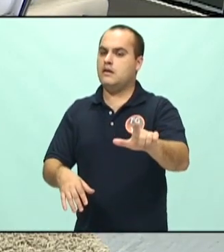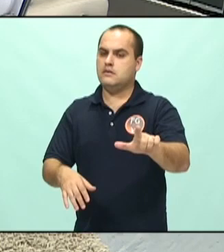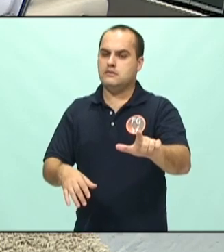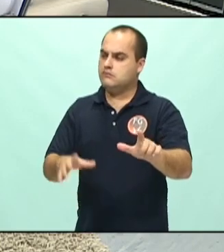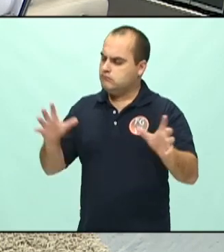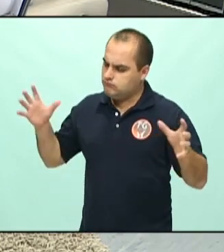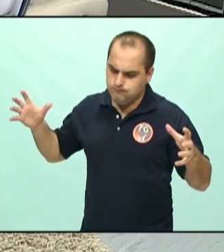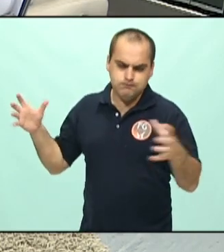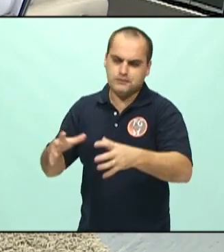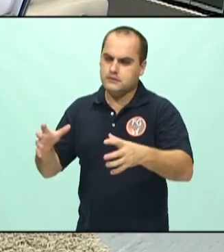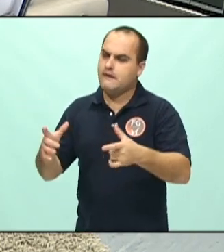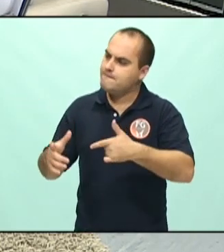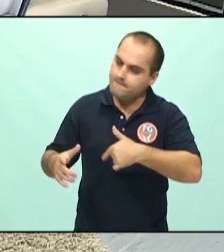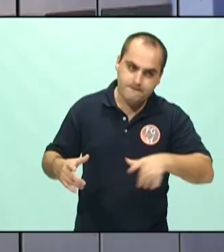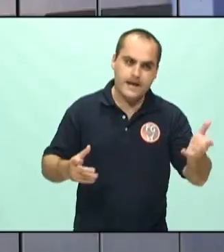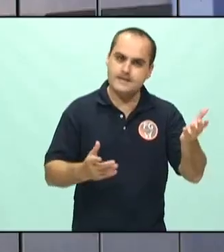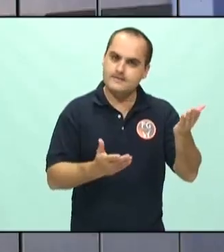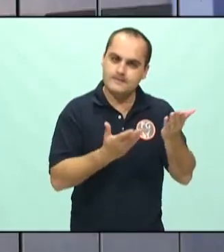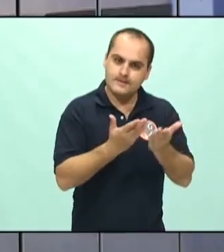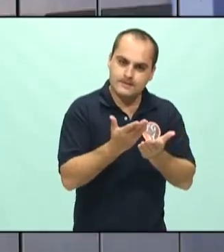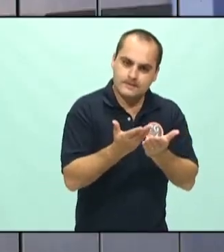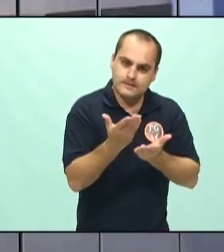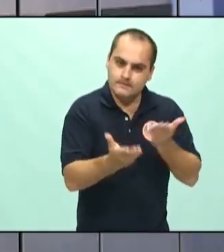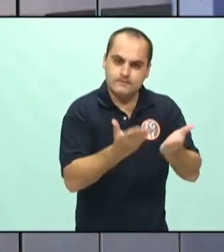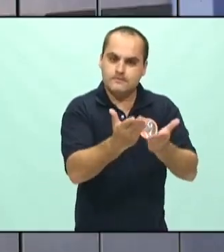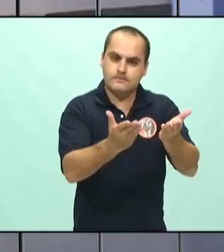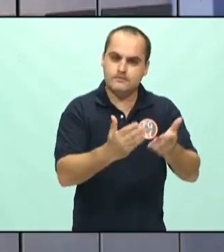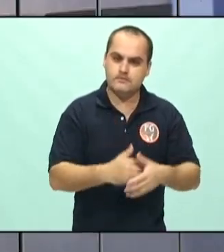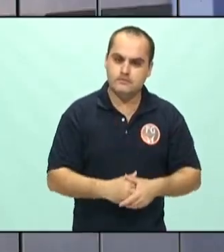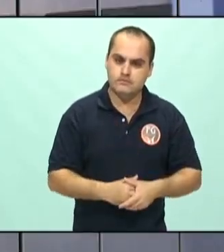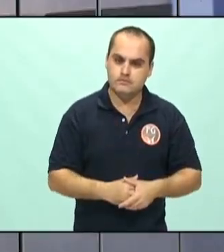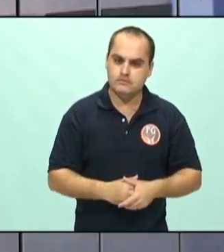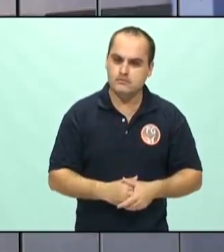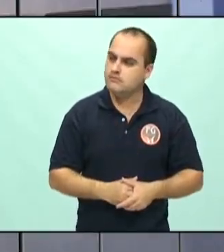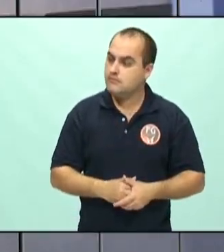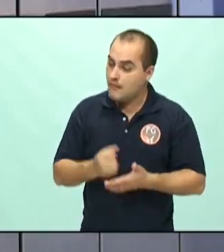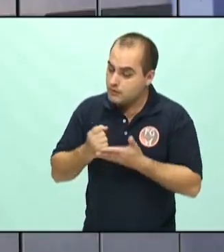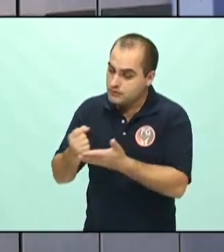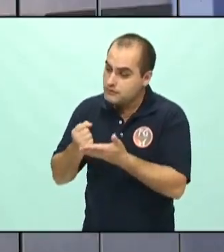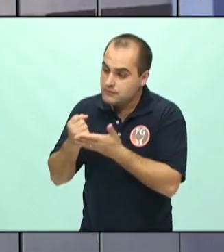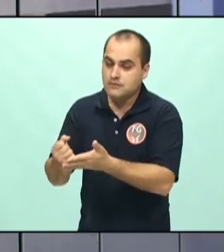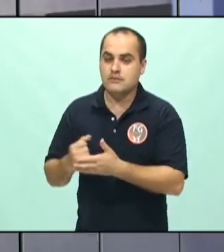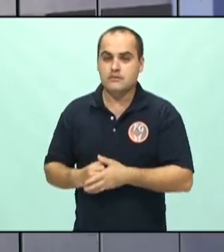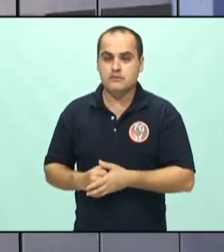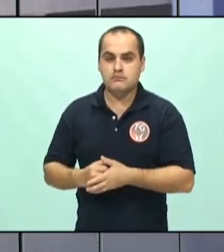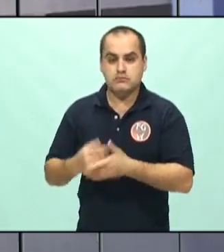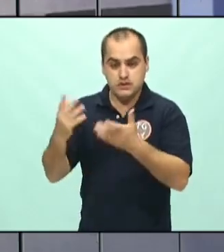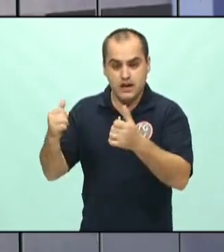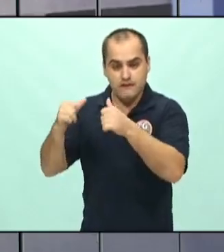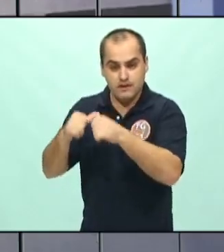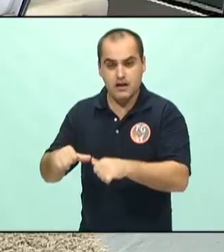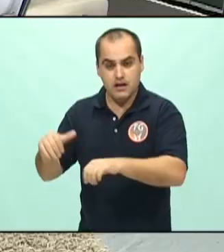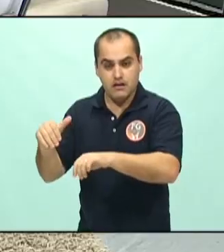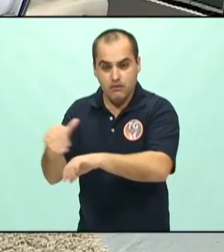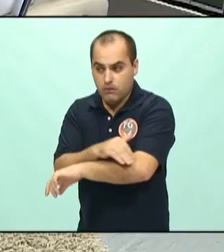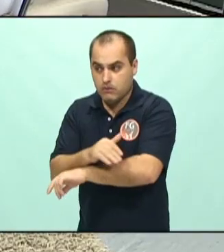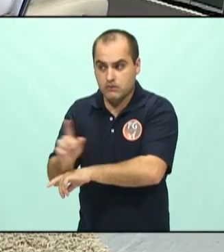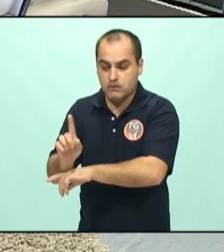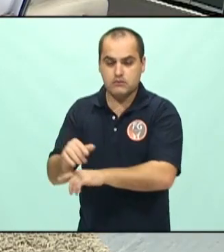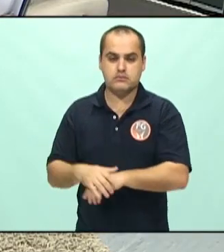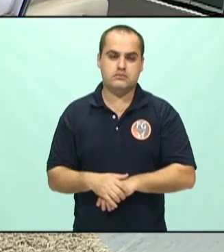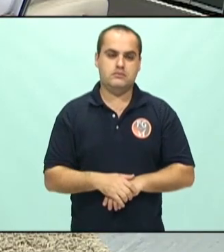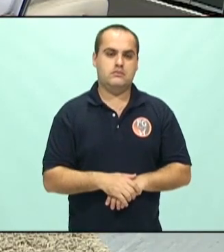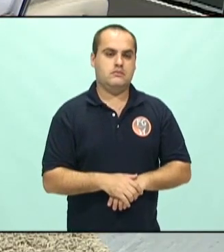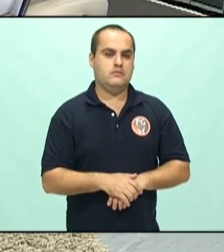marra vai ser tratado não tá machucado a pessoa tá ajudando quem não quer ficar ficar na grata e entrou em contato com